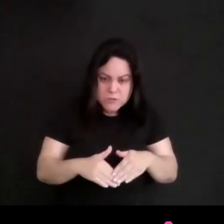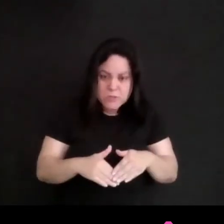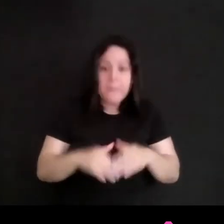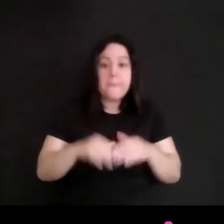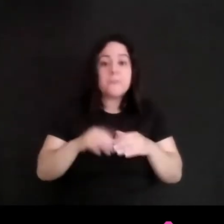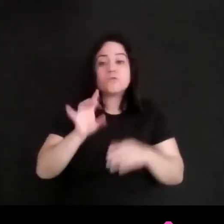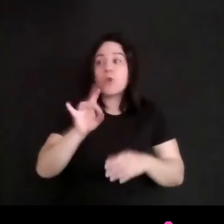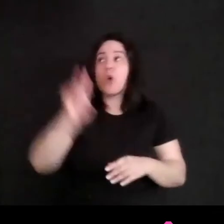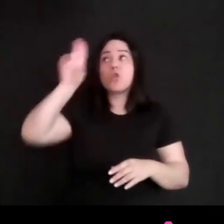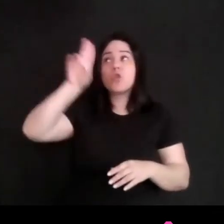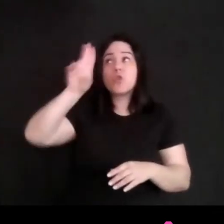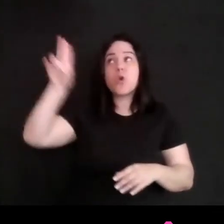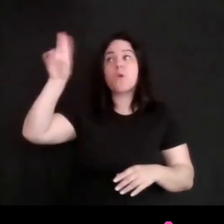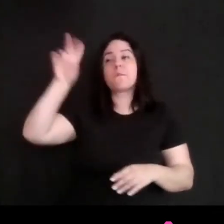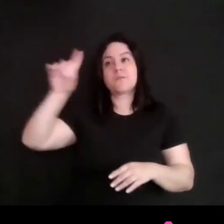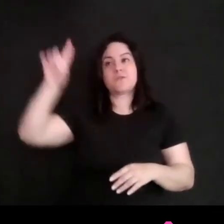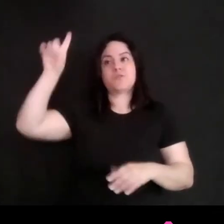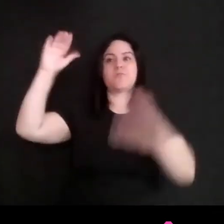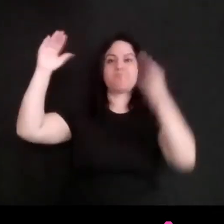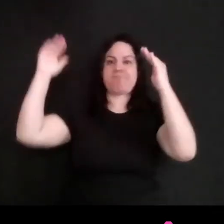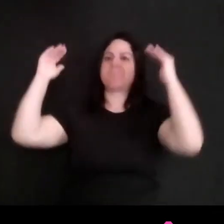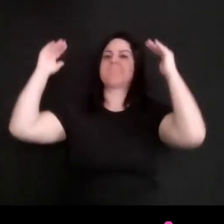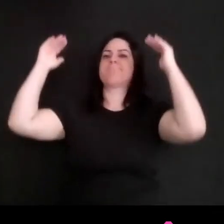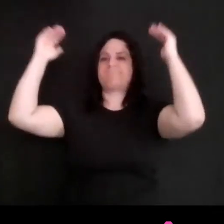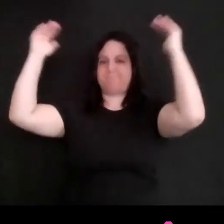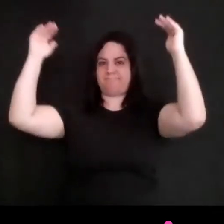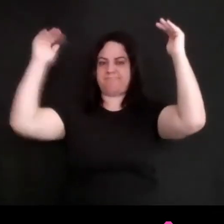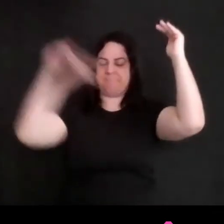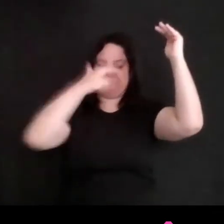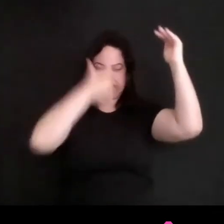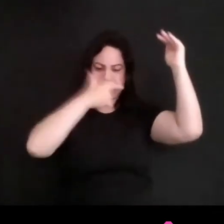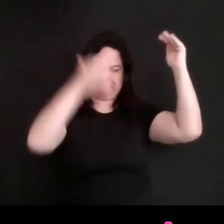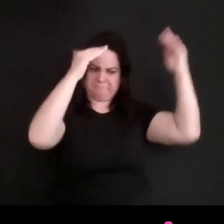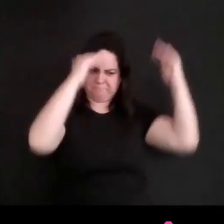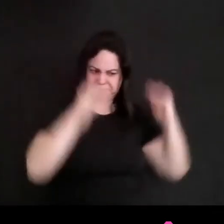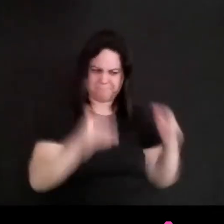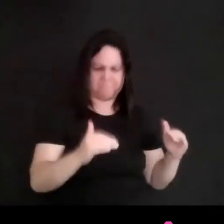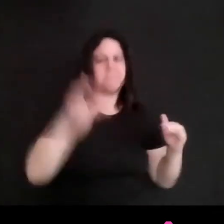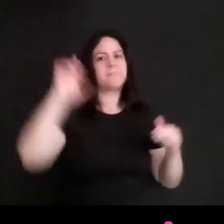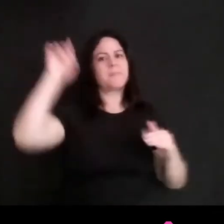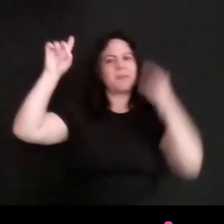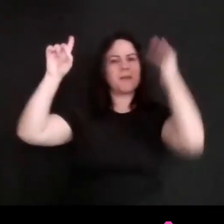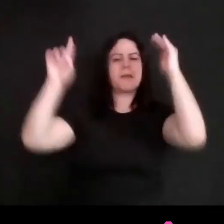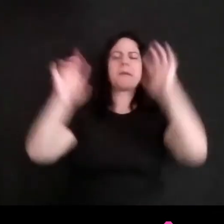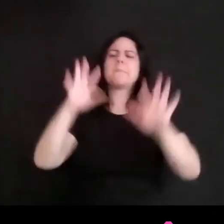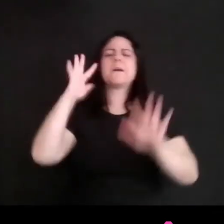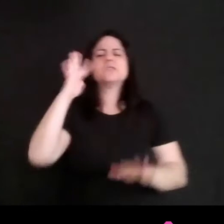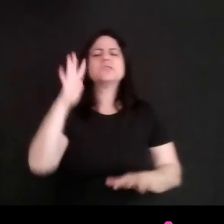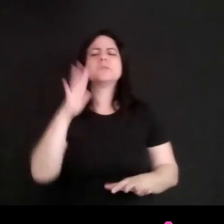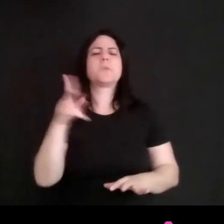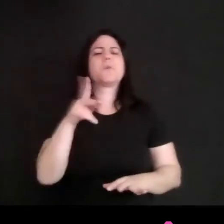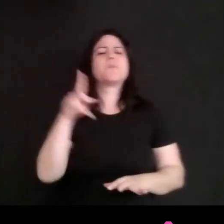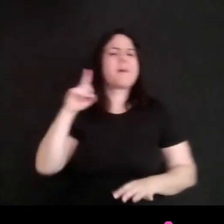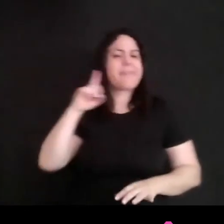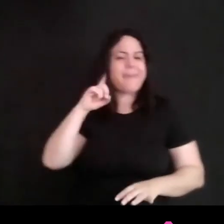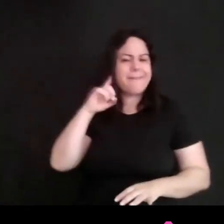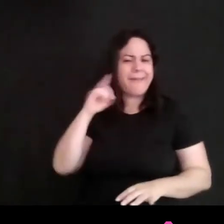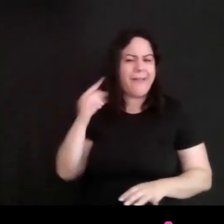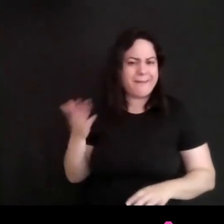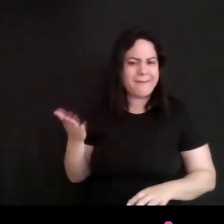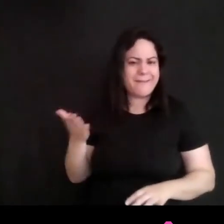nome seja exaltado. Imagine você que Daniele, a professora aqui do meu lado, a